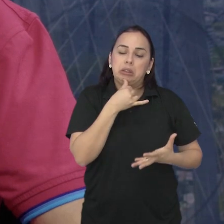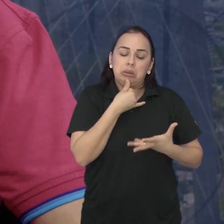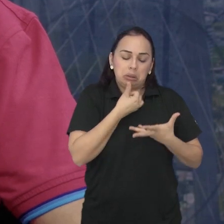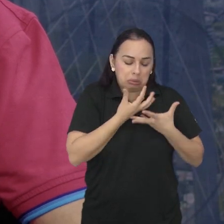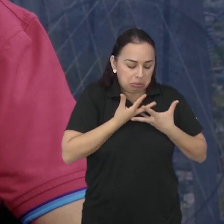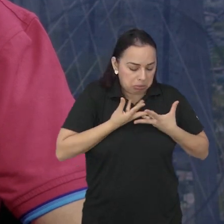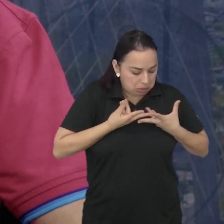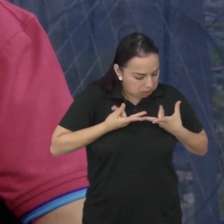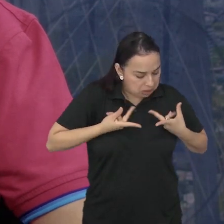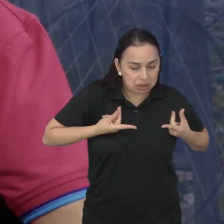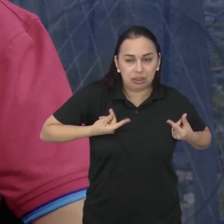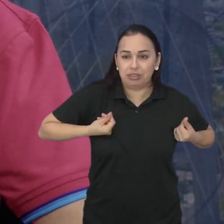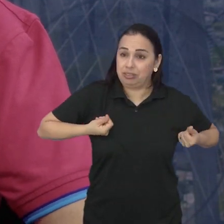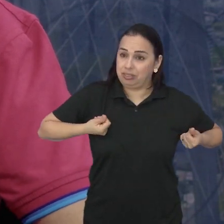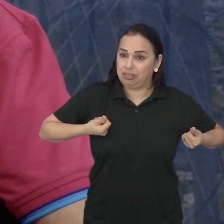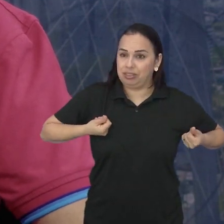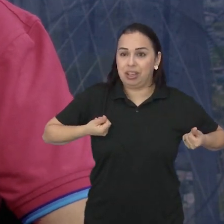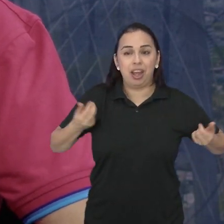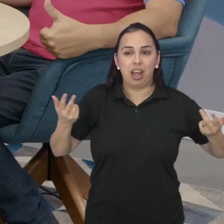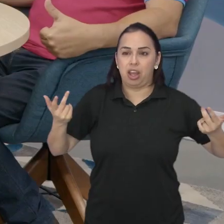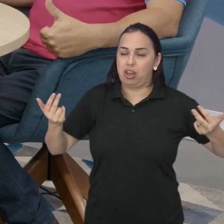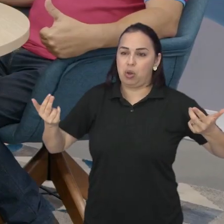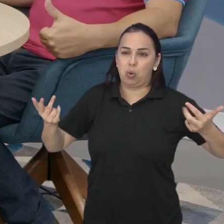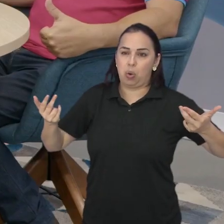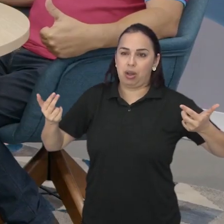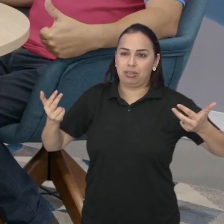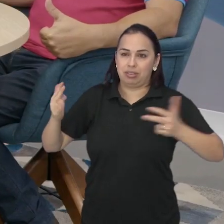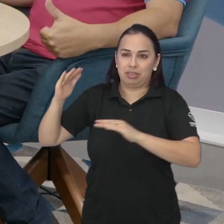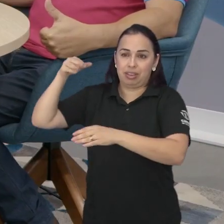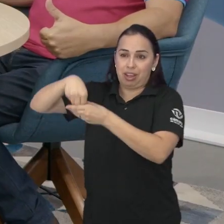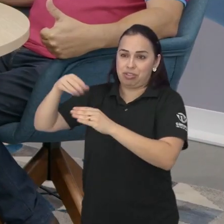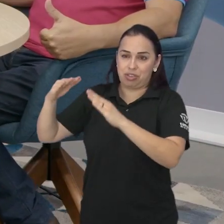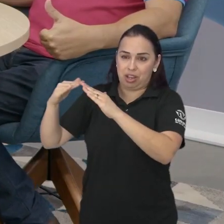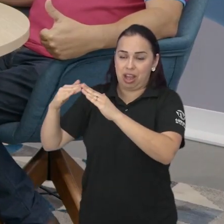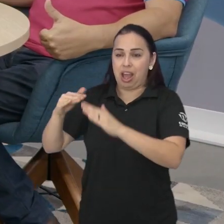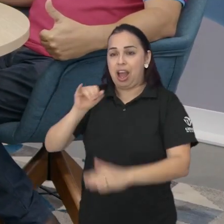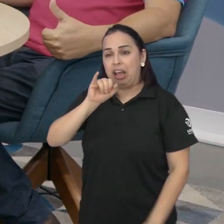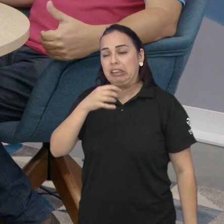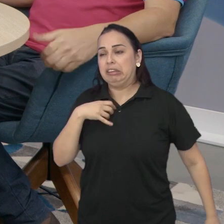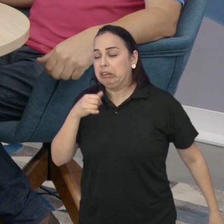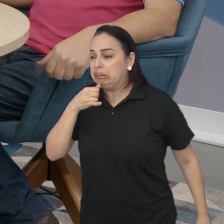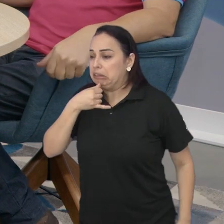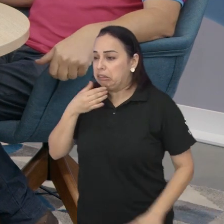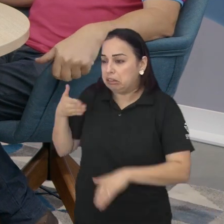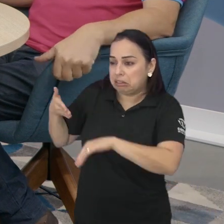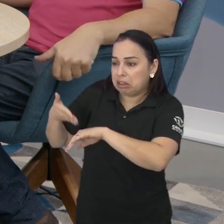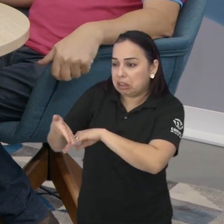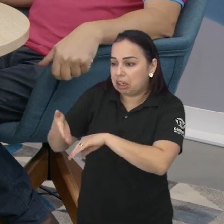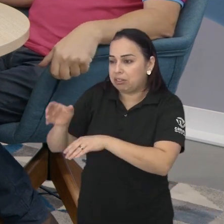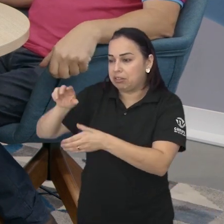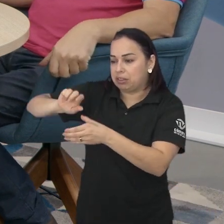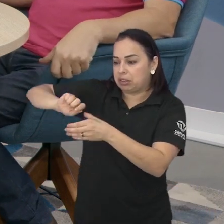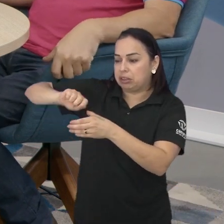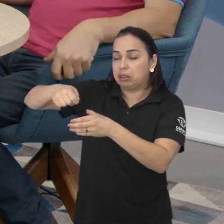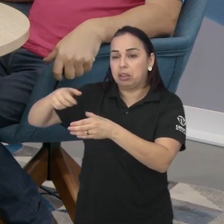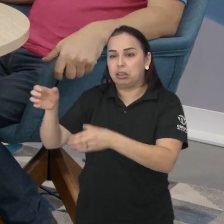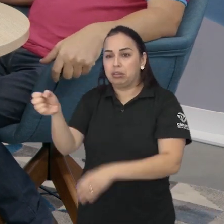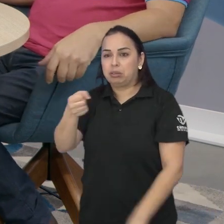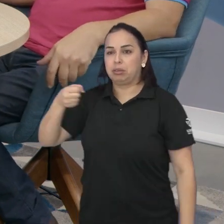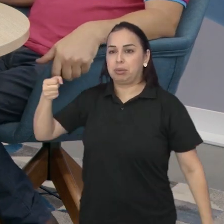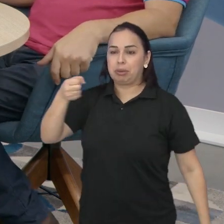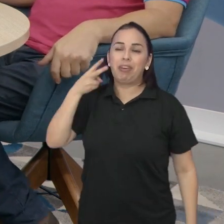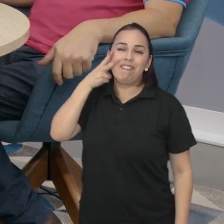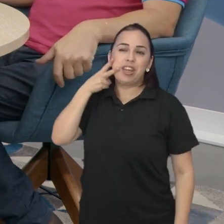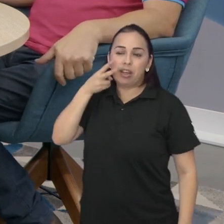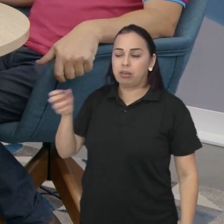os sofrimentos. Coisa que também nós, às vezes, fazemos nas nossas casas. Estou triste, vou chegar em casa, vou abrir uma taça de vinho e vou